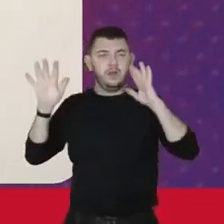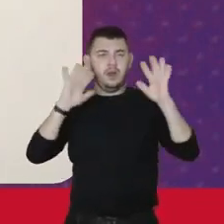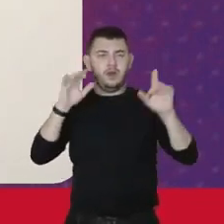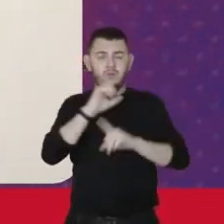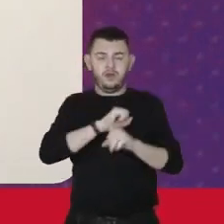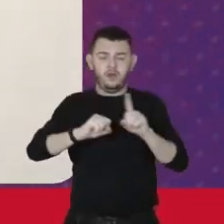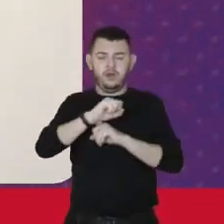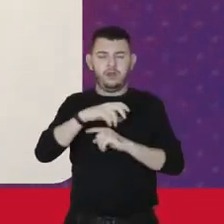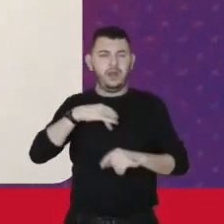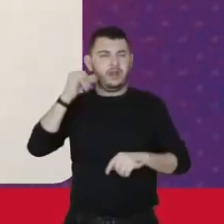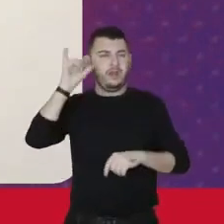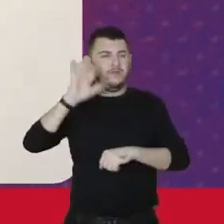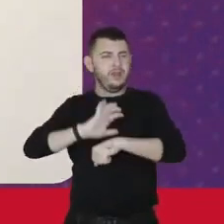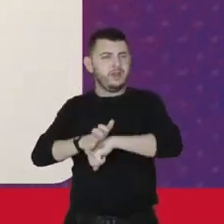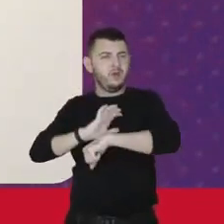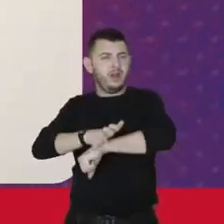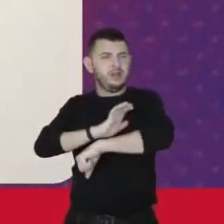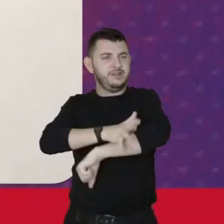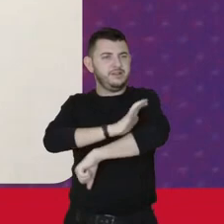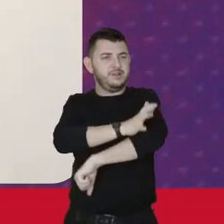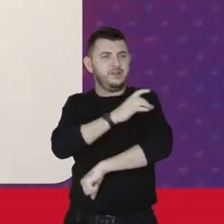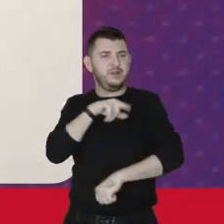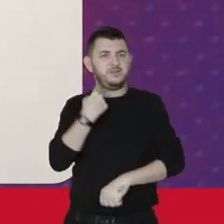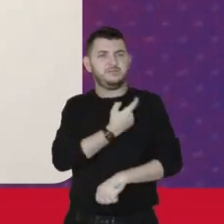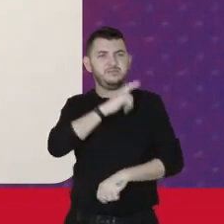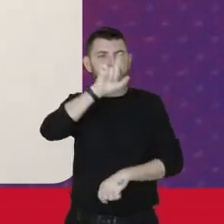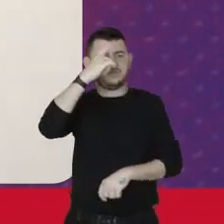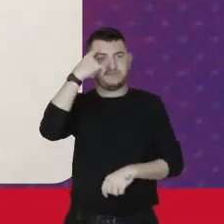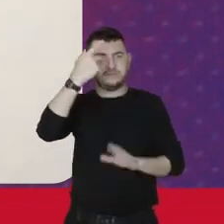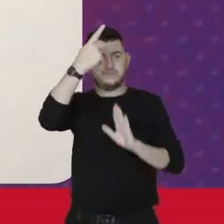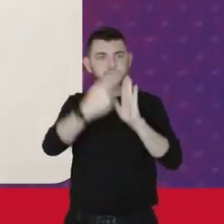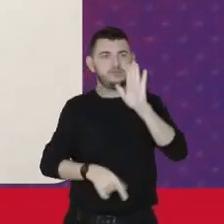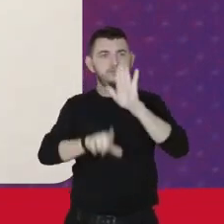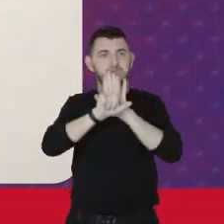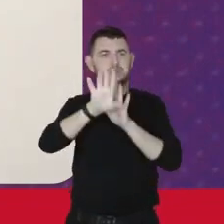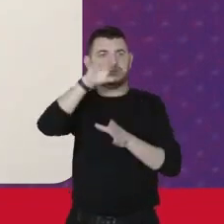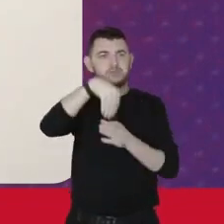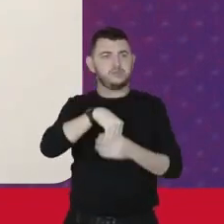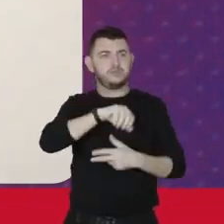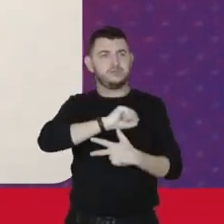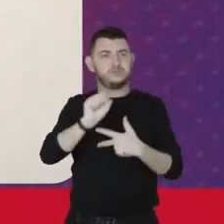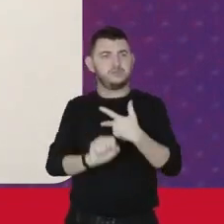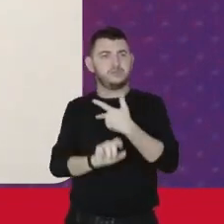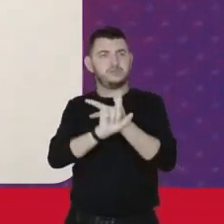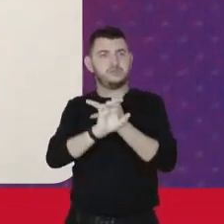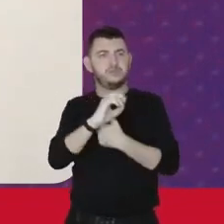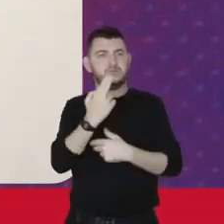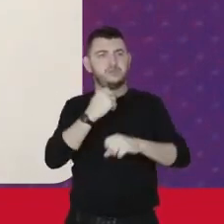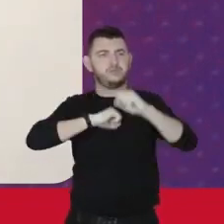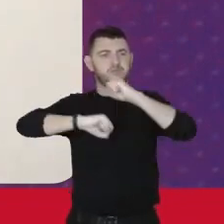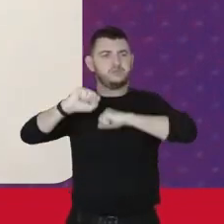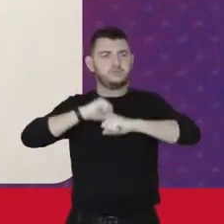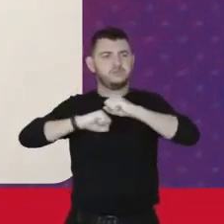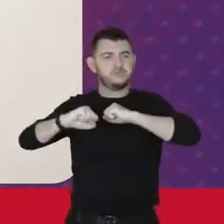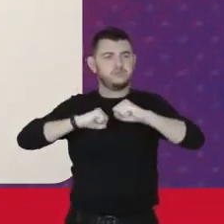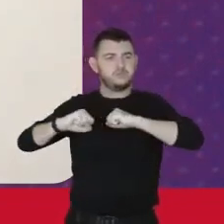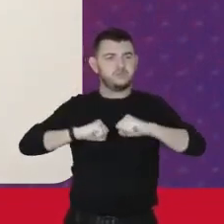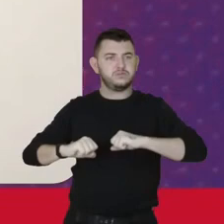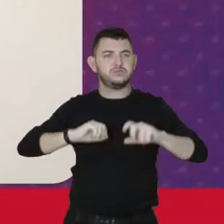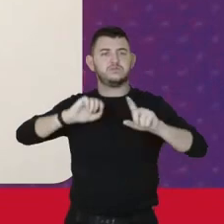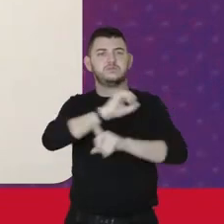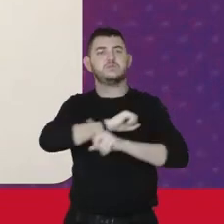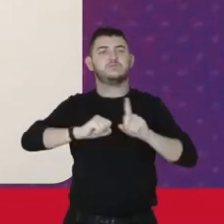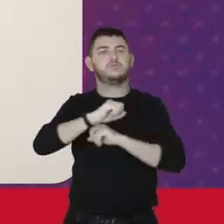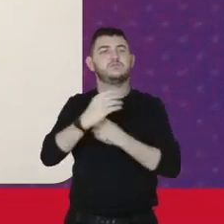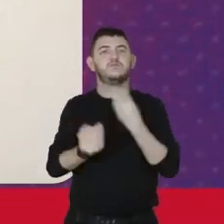antirracista, e isso pensando em projetos de lei, dentro do legislativo, dentro dos movimentos sociais, e como que a gente